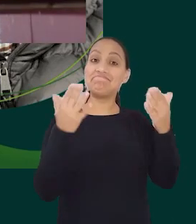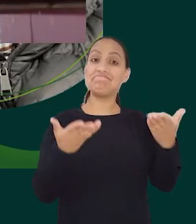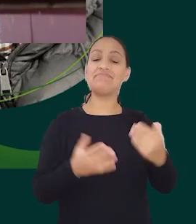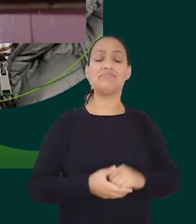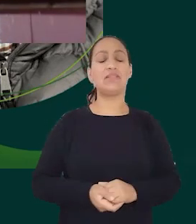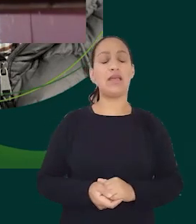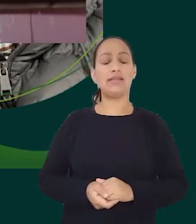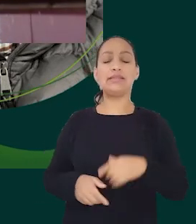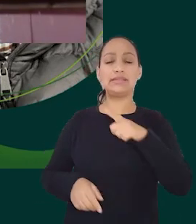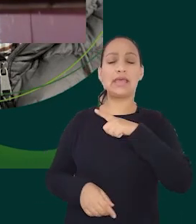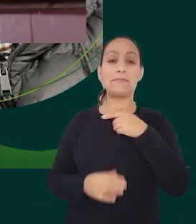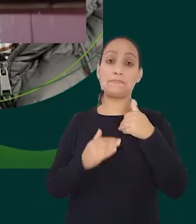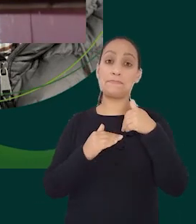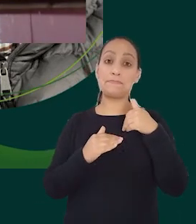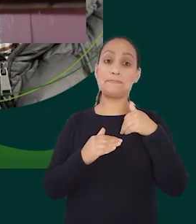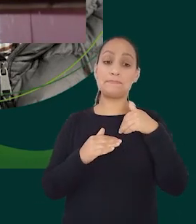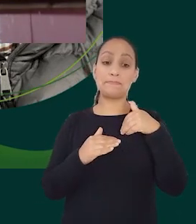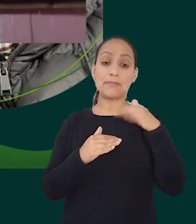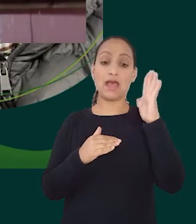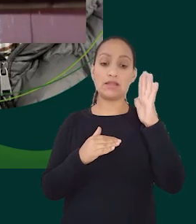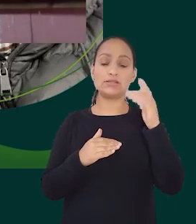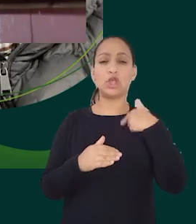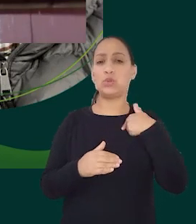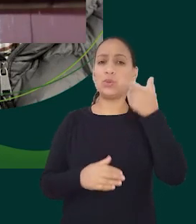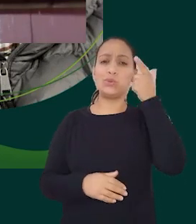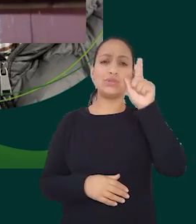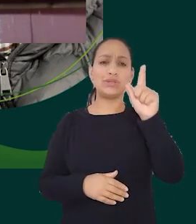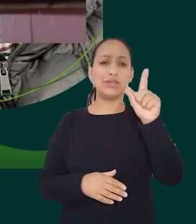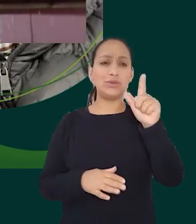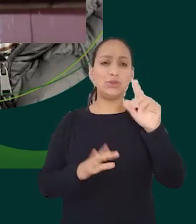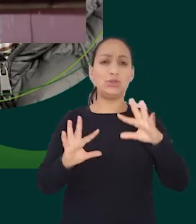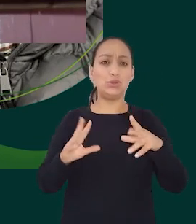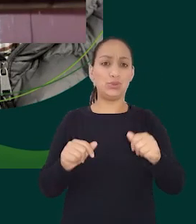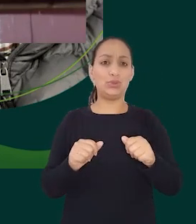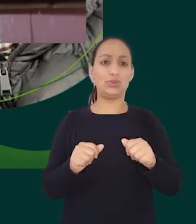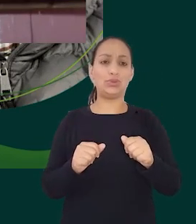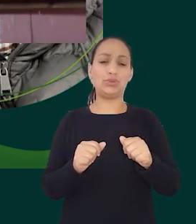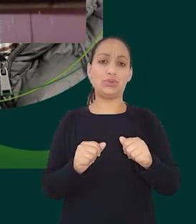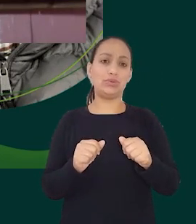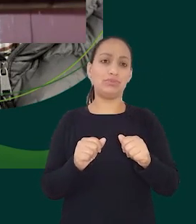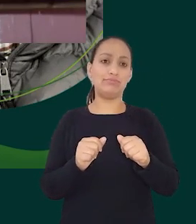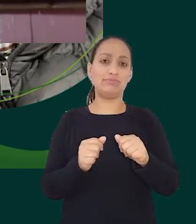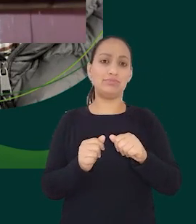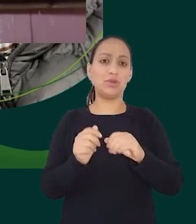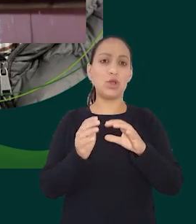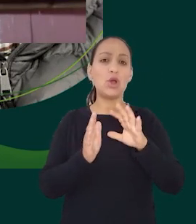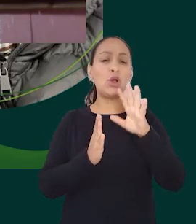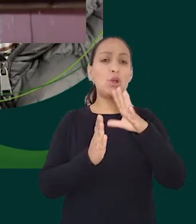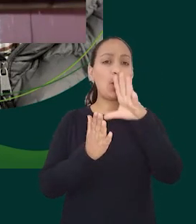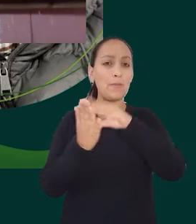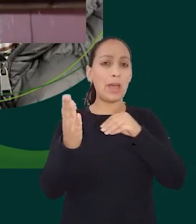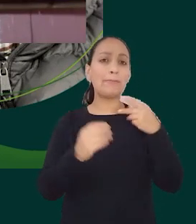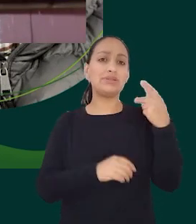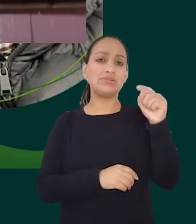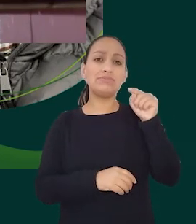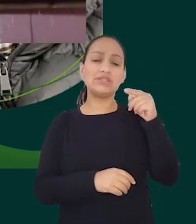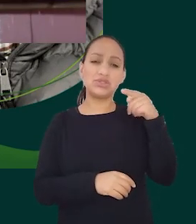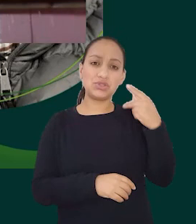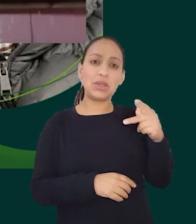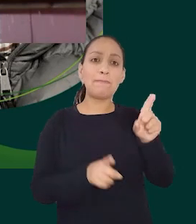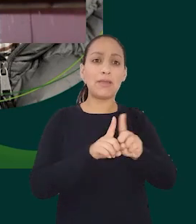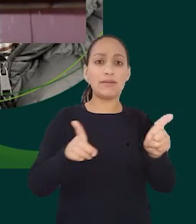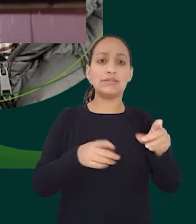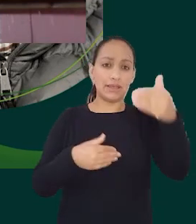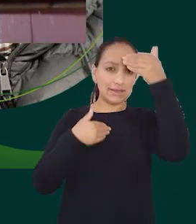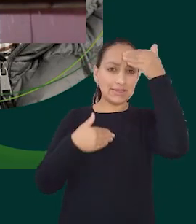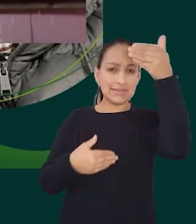tem mais. Eu não consigo copiar tudo para ti sempre, né? É, mas o pessoal agradecendo a live, olha a Cristina